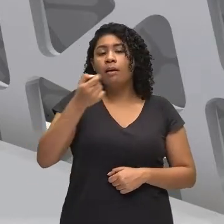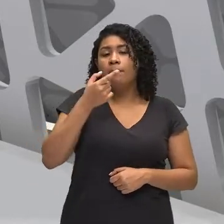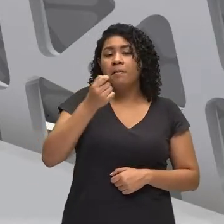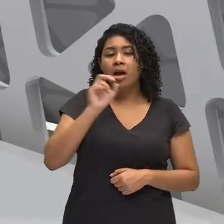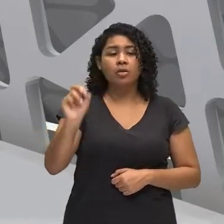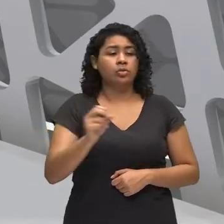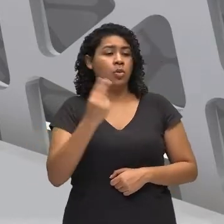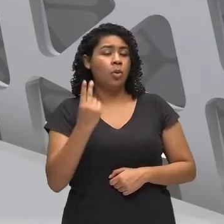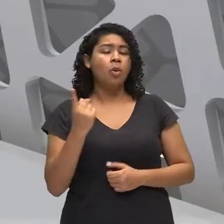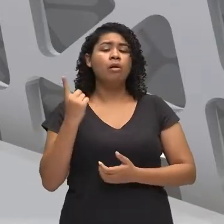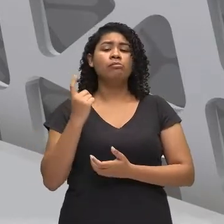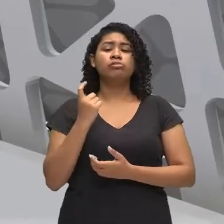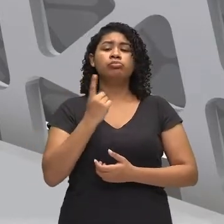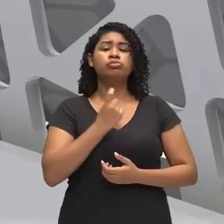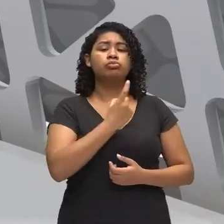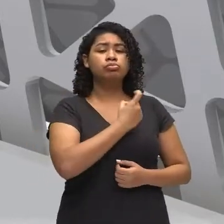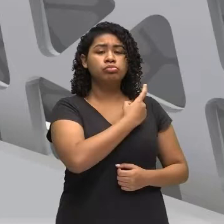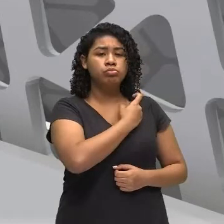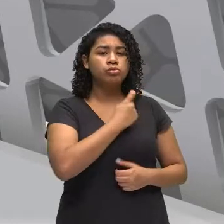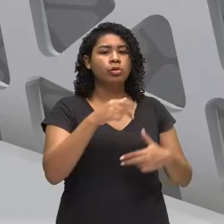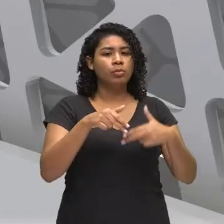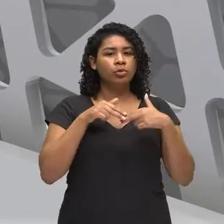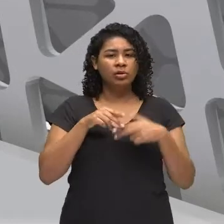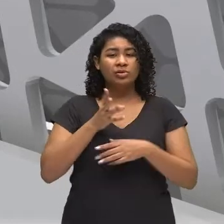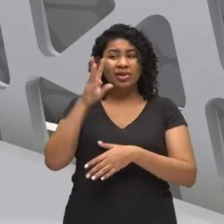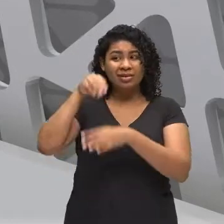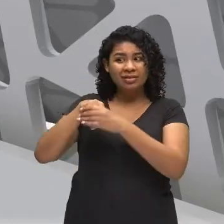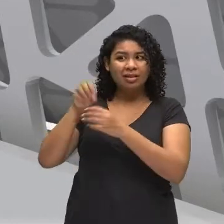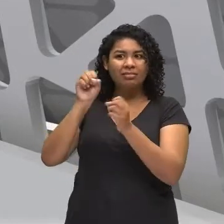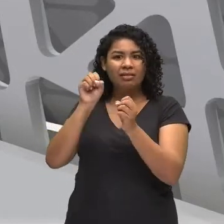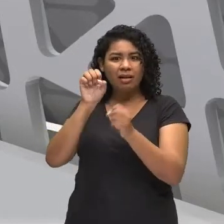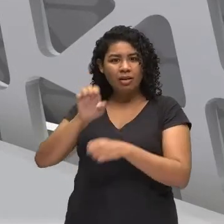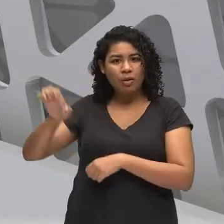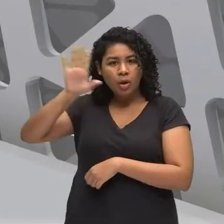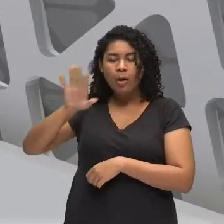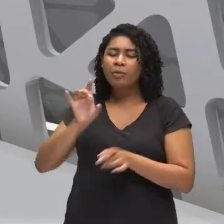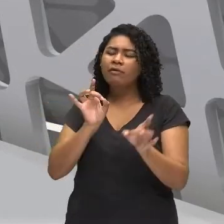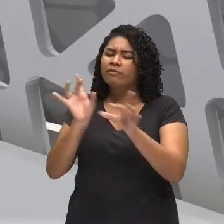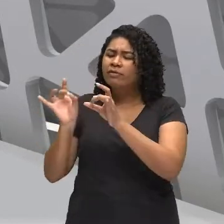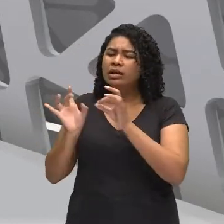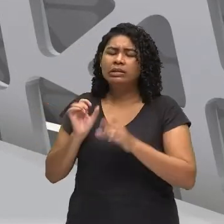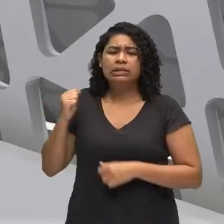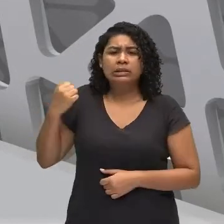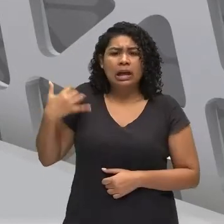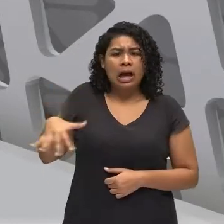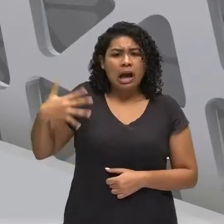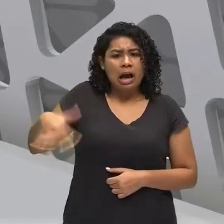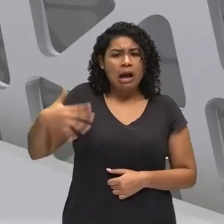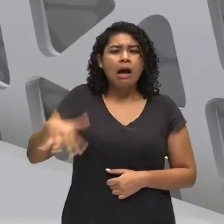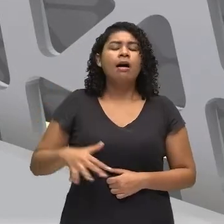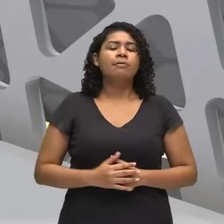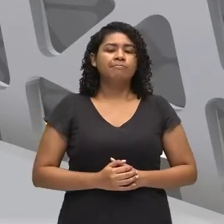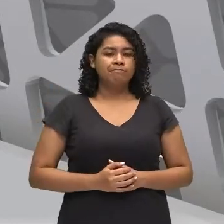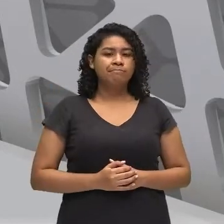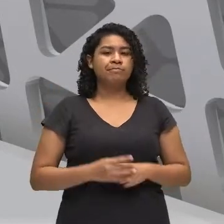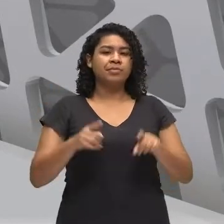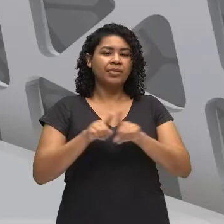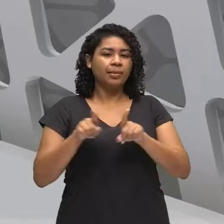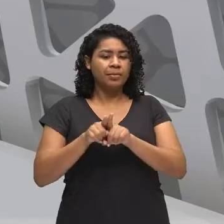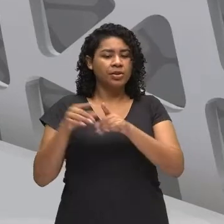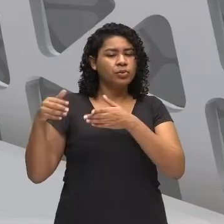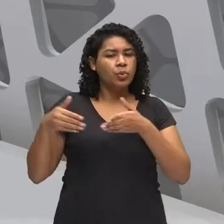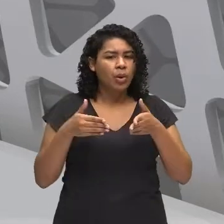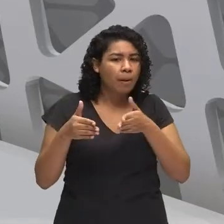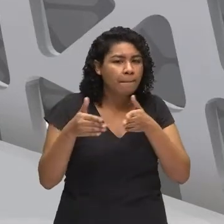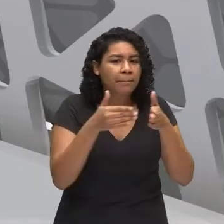eram vendidos a um alto valor dentro da Europa. Se no comércio estabelecido ali no Mediterrâneo, né, no